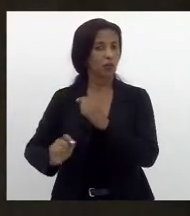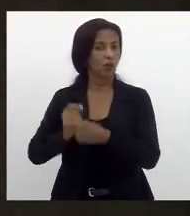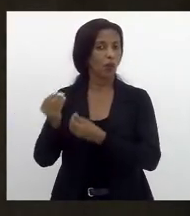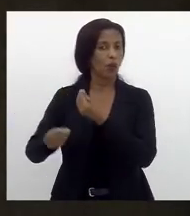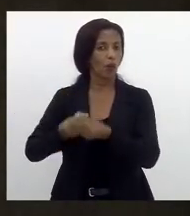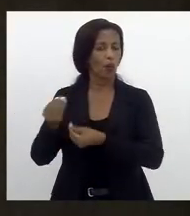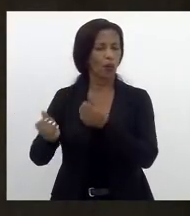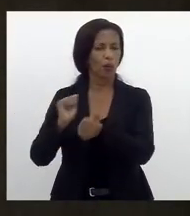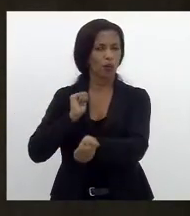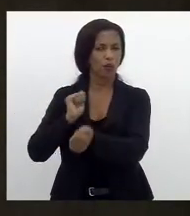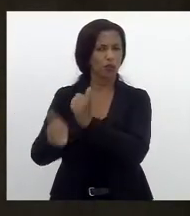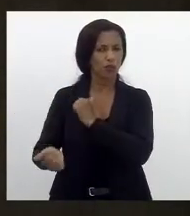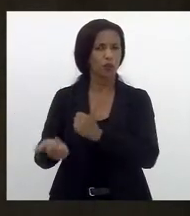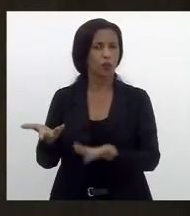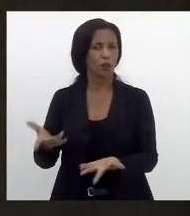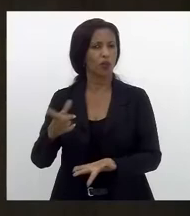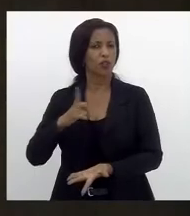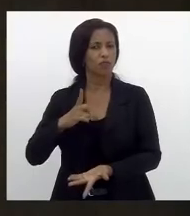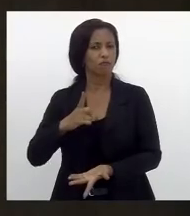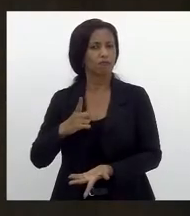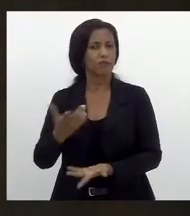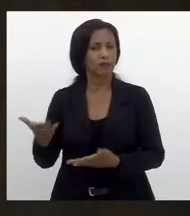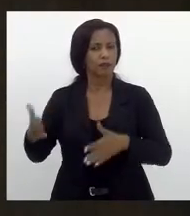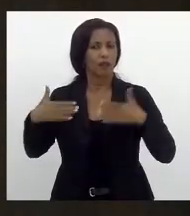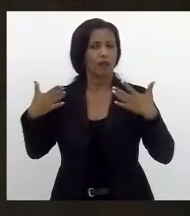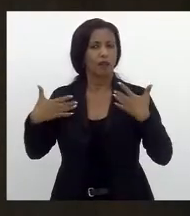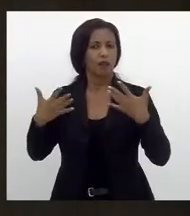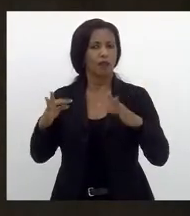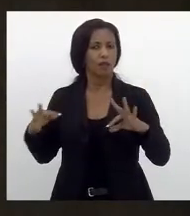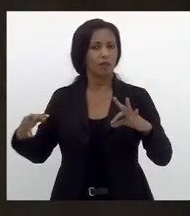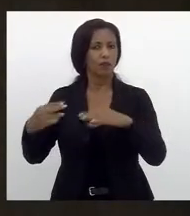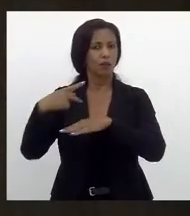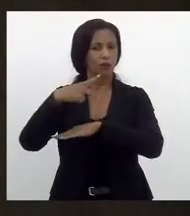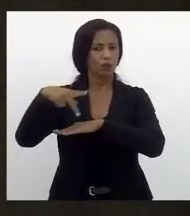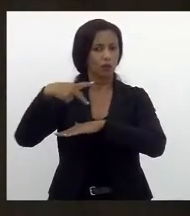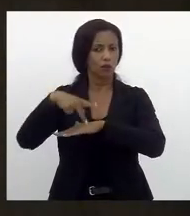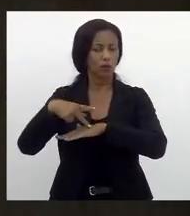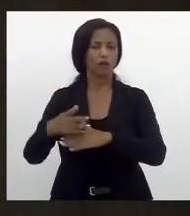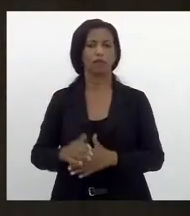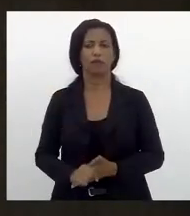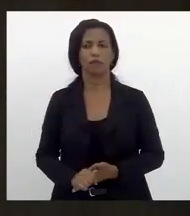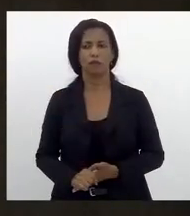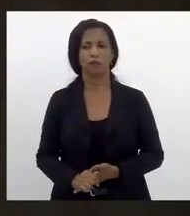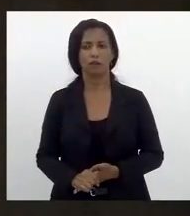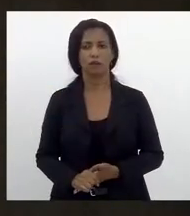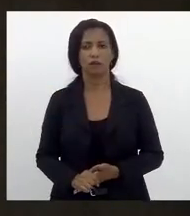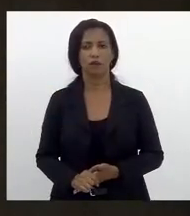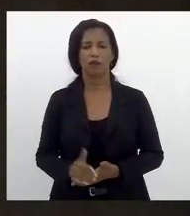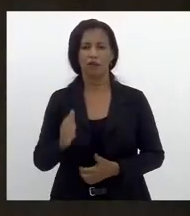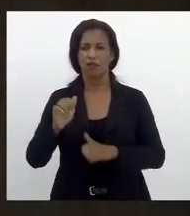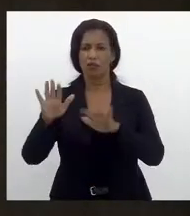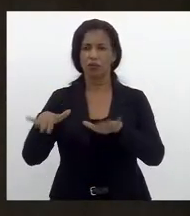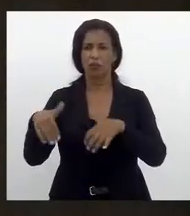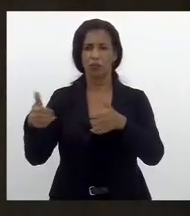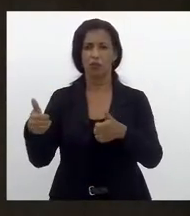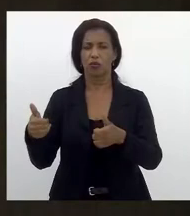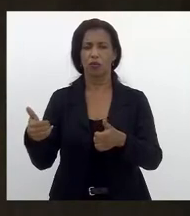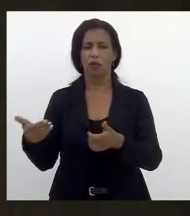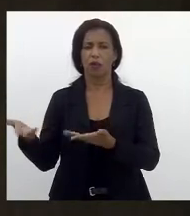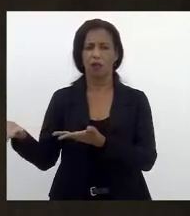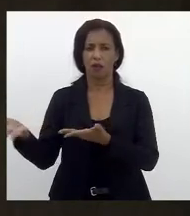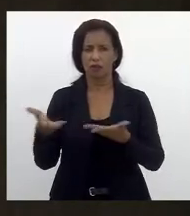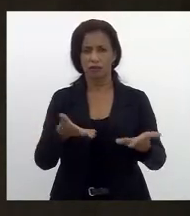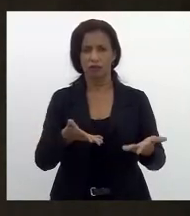como o nosso esporte paralímpico tem dado alegrias para todo o nosso país e, portanto, faz muito bem a indicação